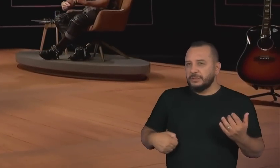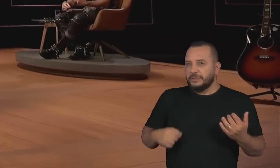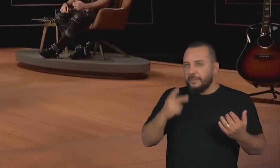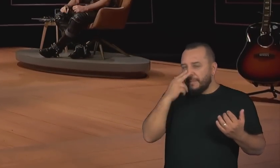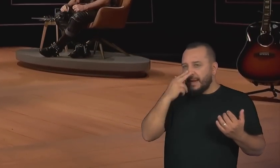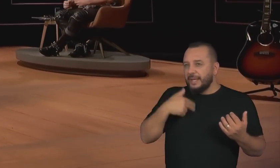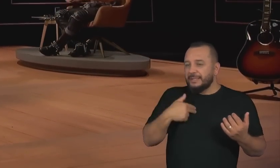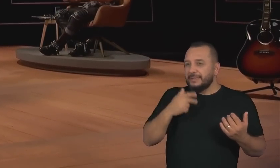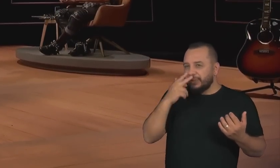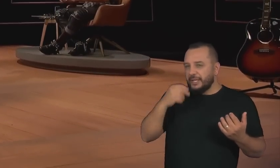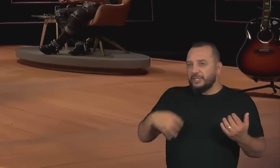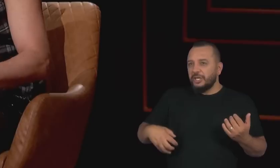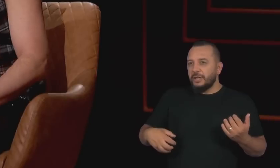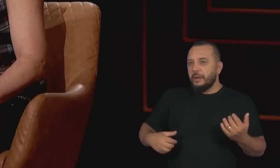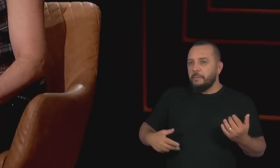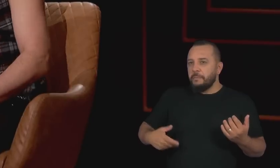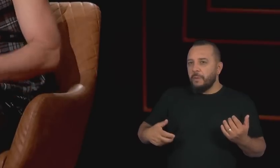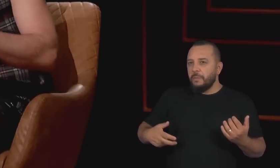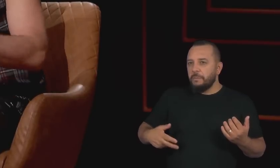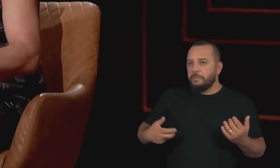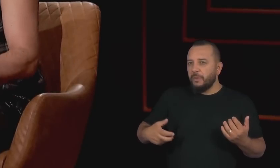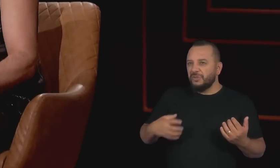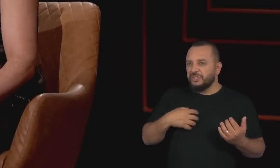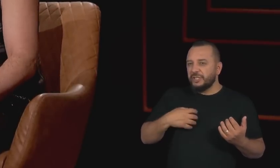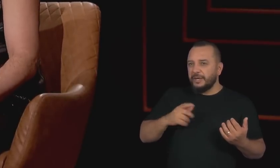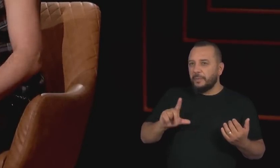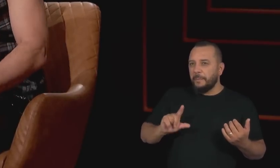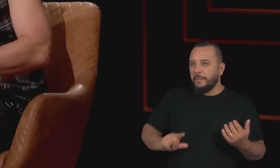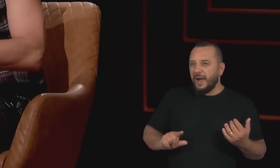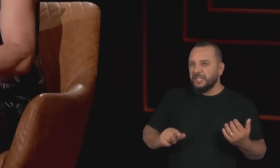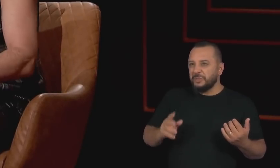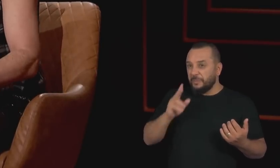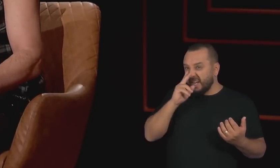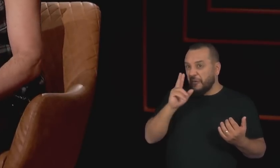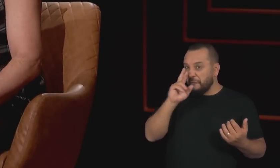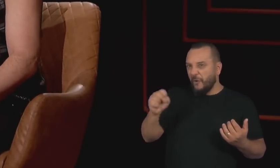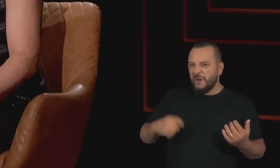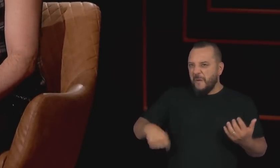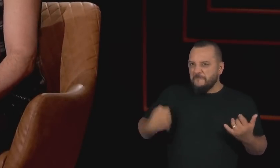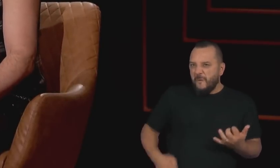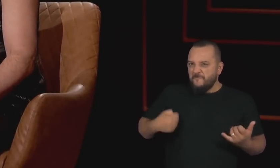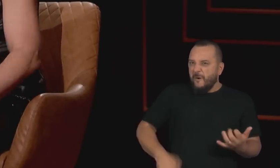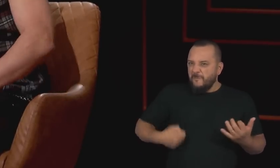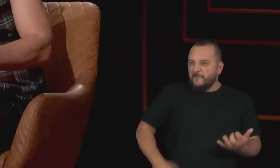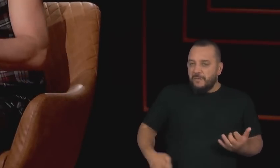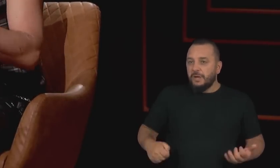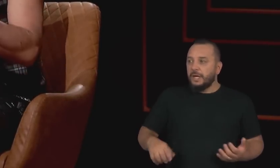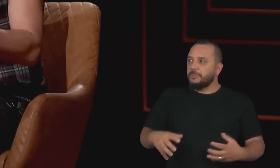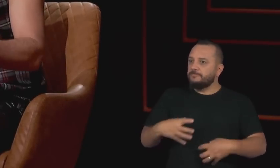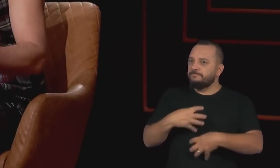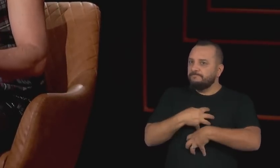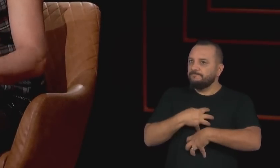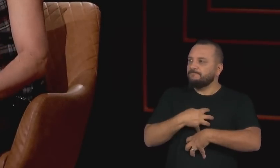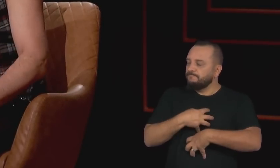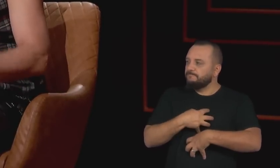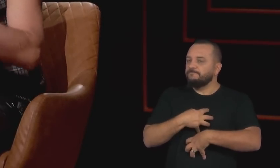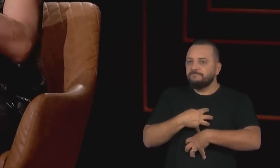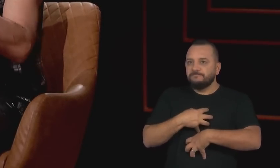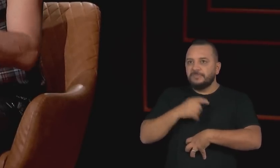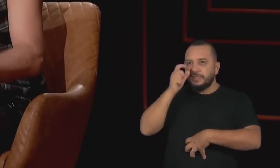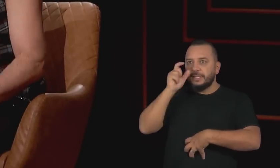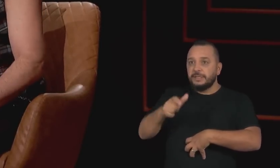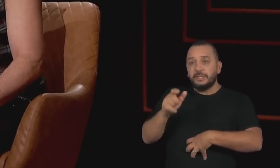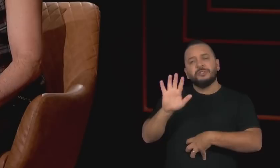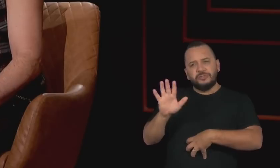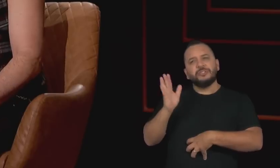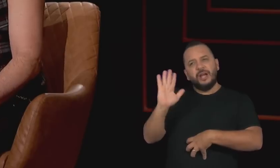do que o normal, e sai aquele som pesado. E eu achei muito interessante isso me tocou muito assim. Né? Eu já tinha visto